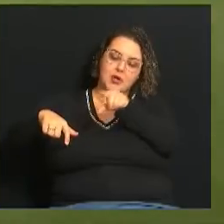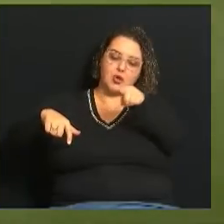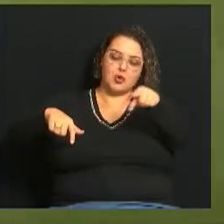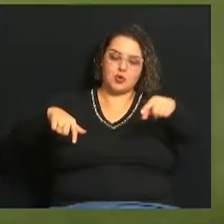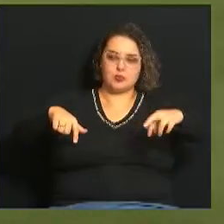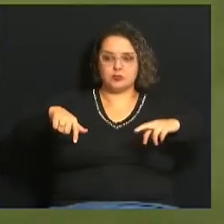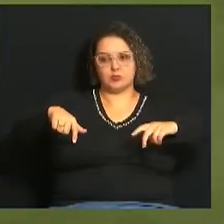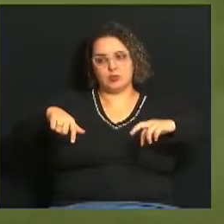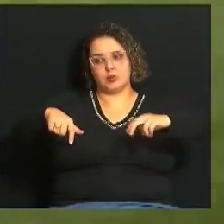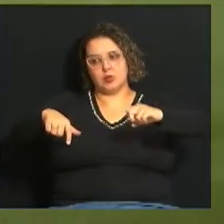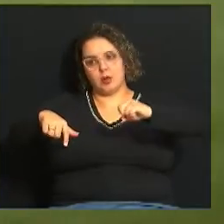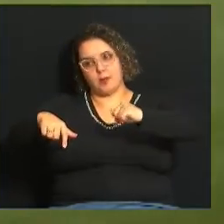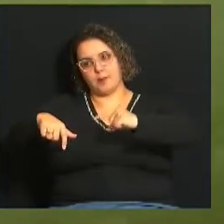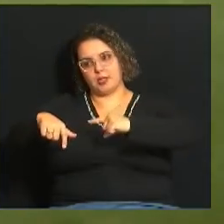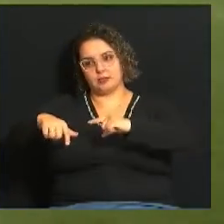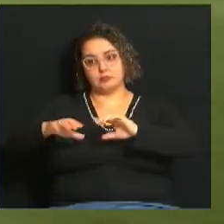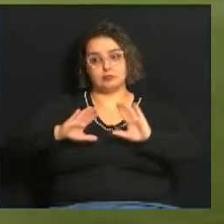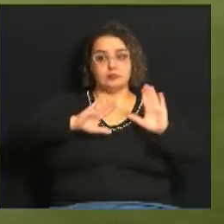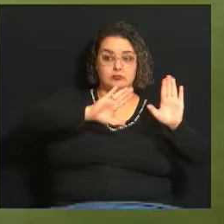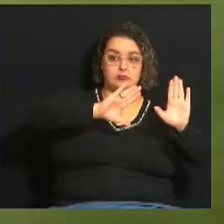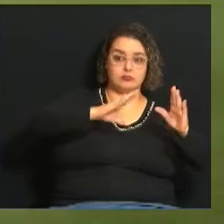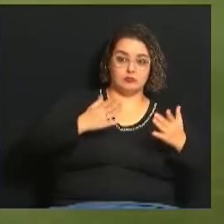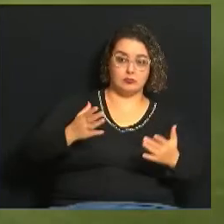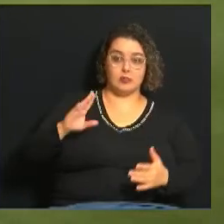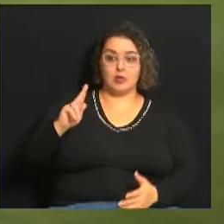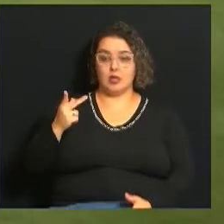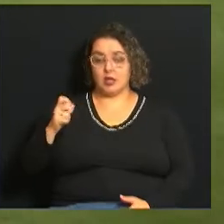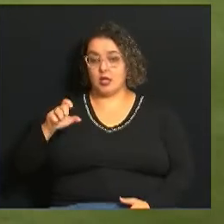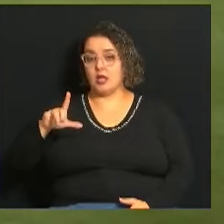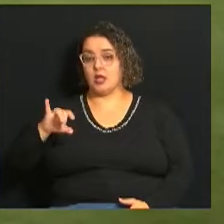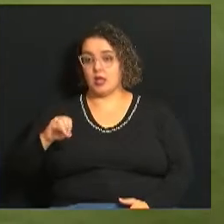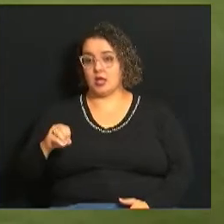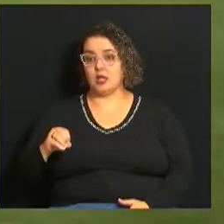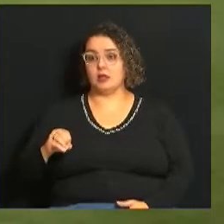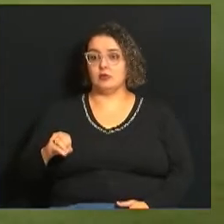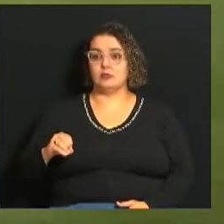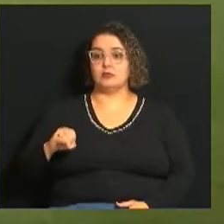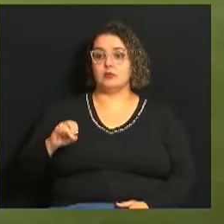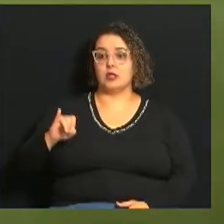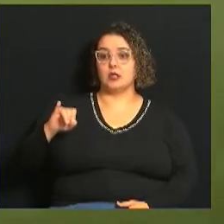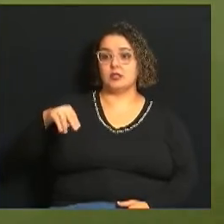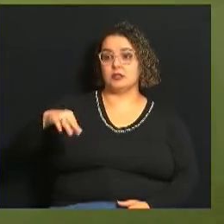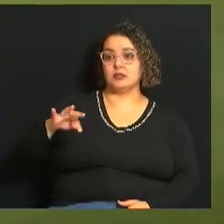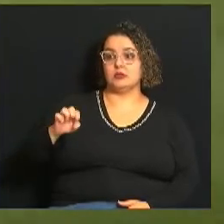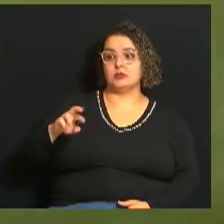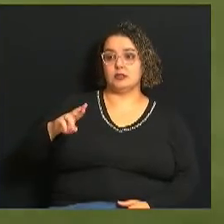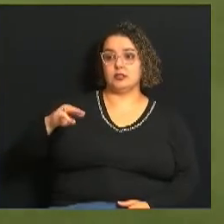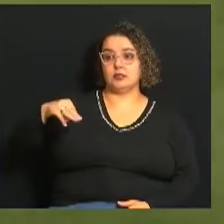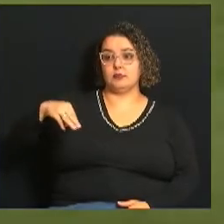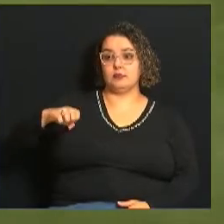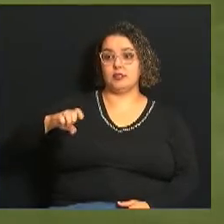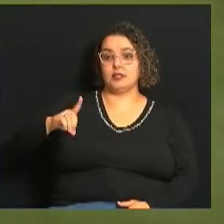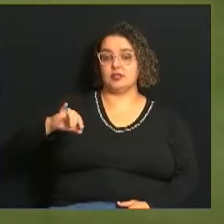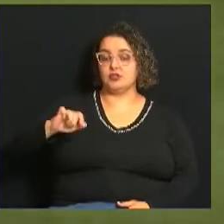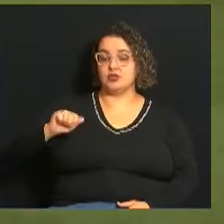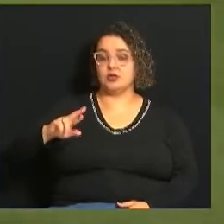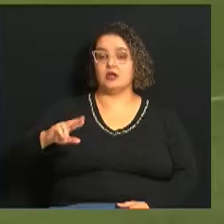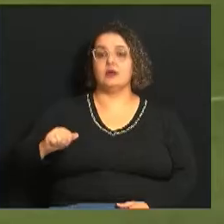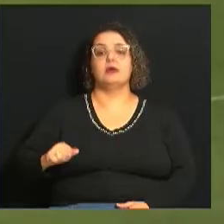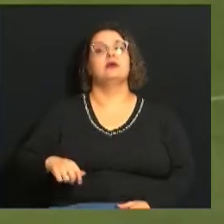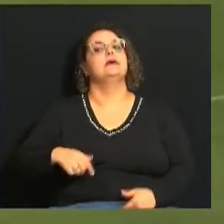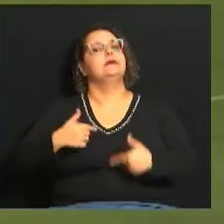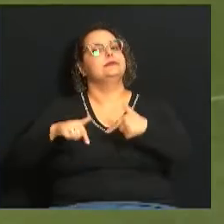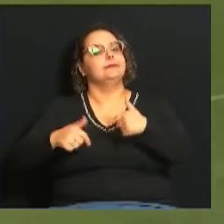pontepretana tirou parcialmente e Hélio Borges, da intermediária, obrigou o Kaique França a trabalhar.